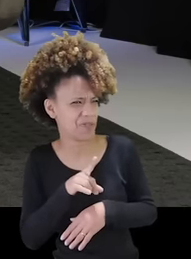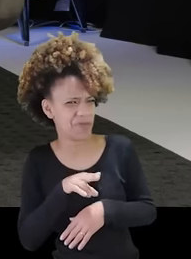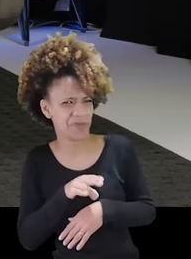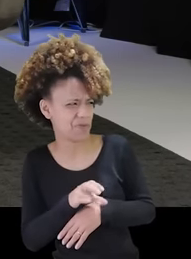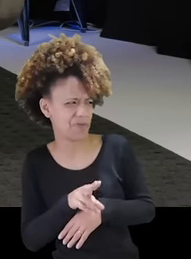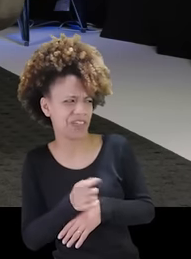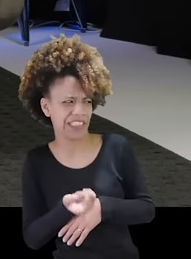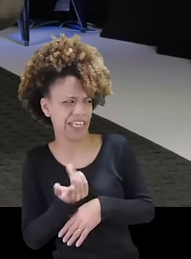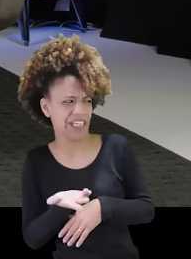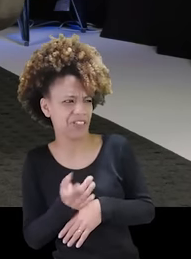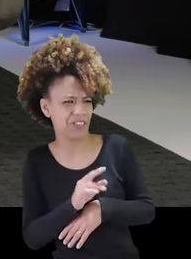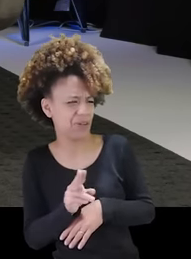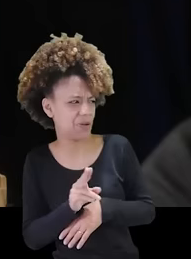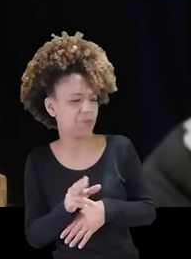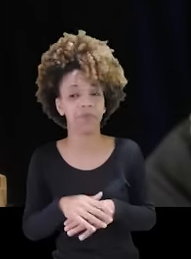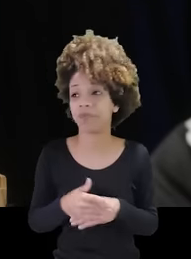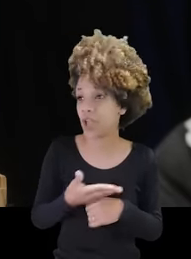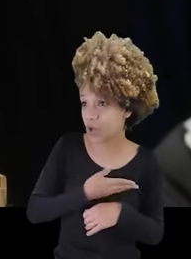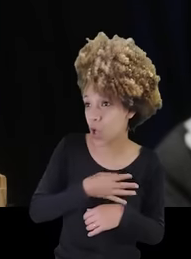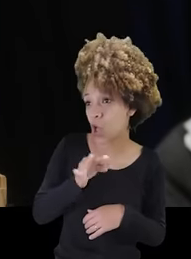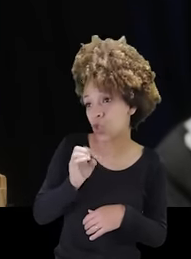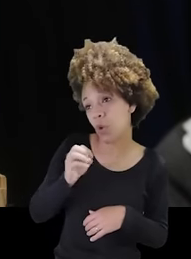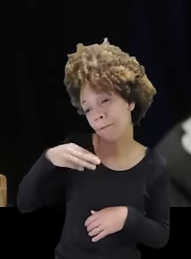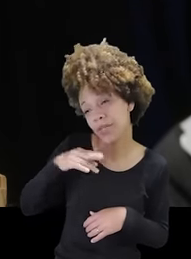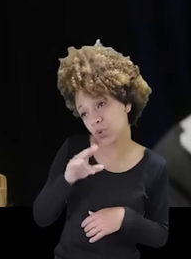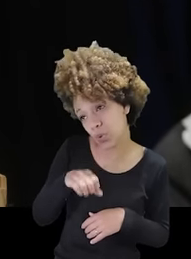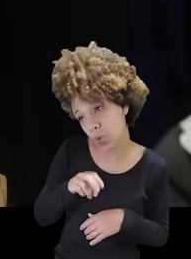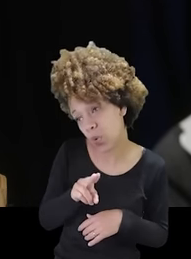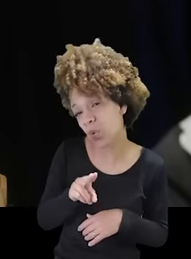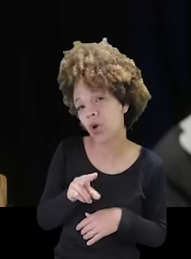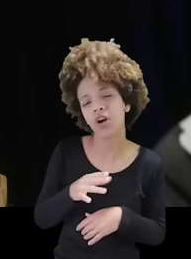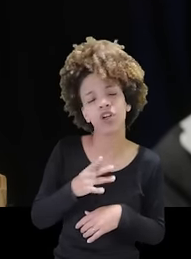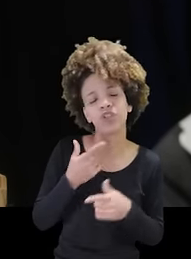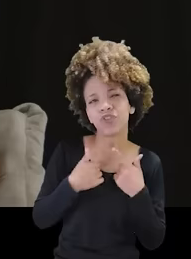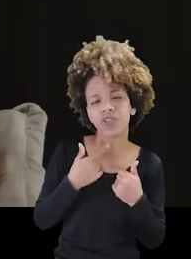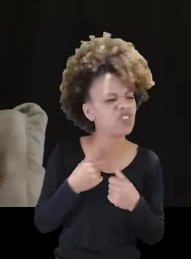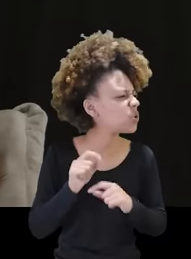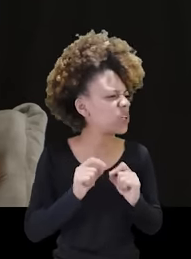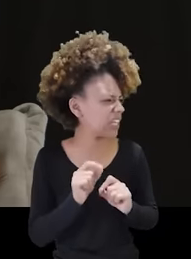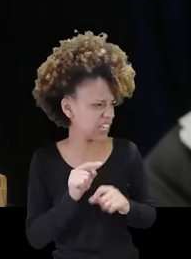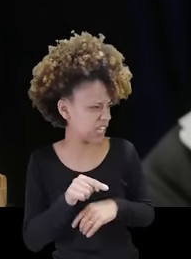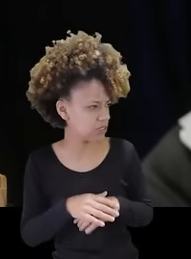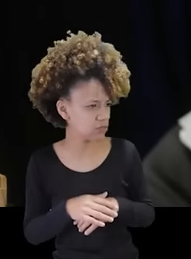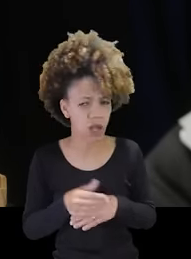meio estranho vamos comer tomando o cu ai meu deus nossa vontade tomando coisas